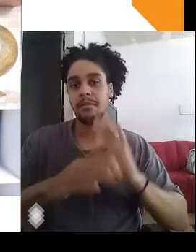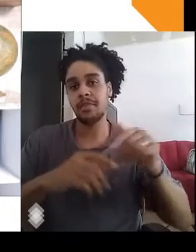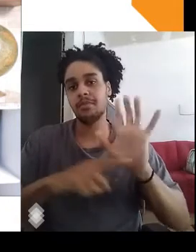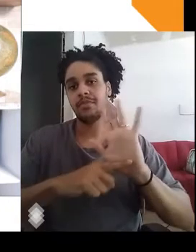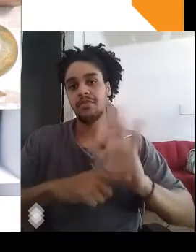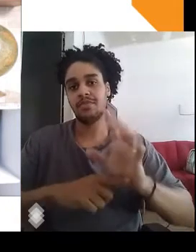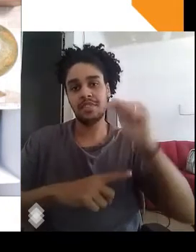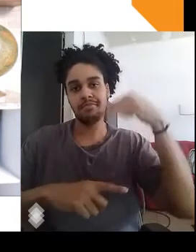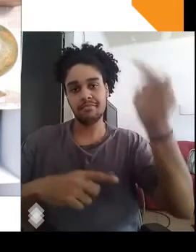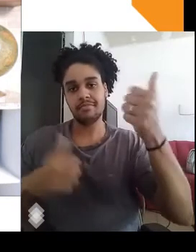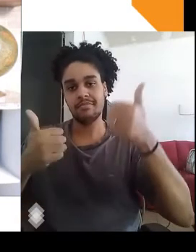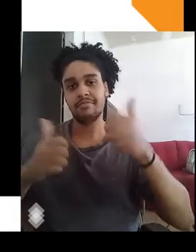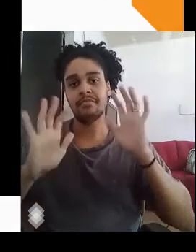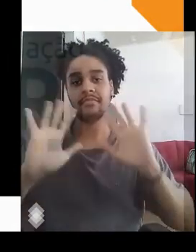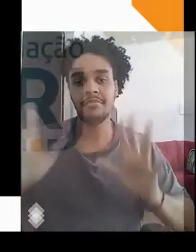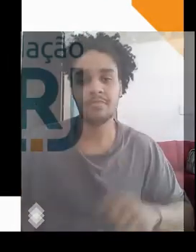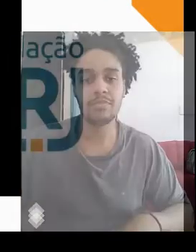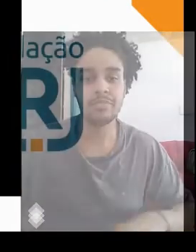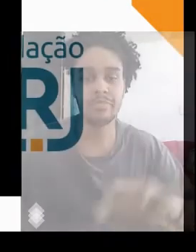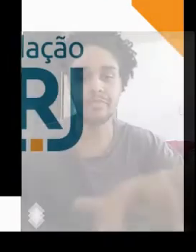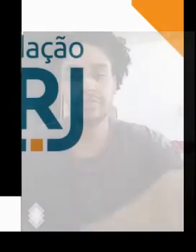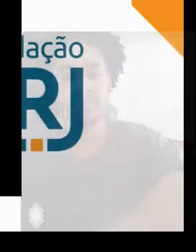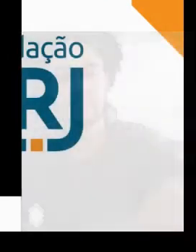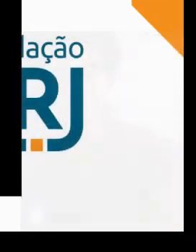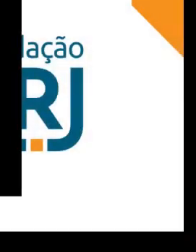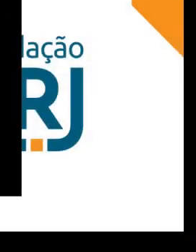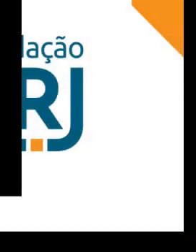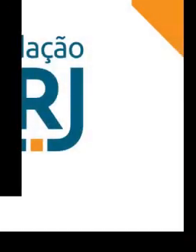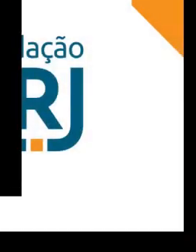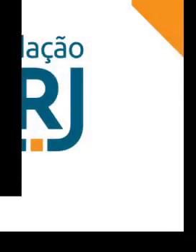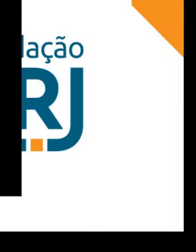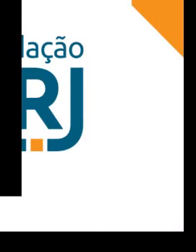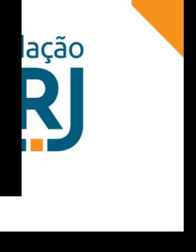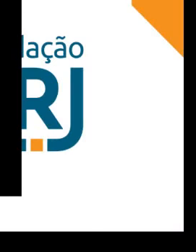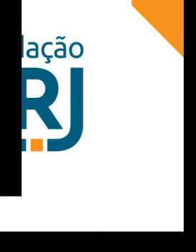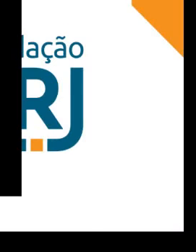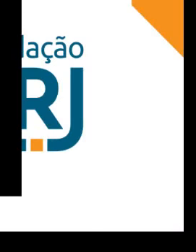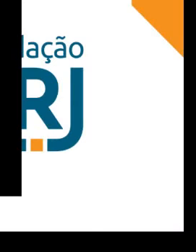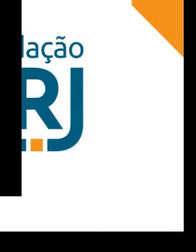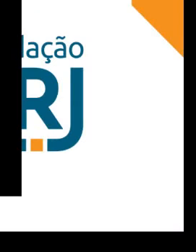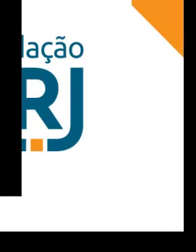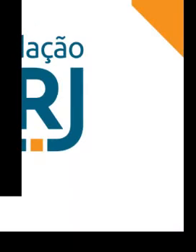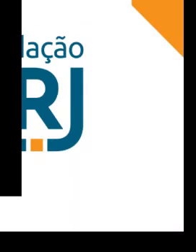próximo vídeo na próxima semana. Thank you.